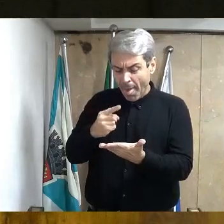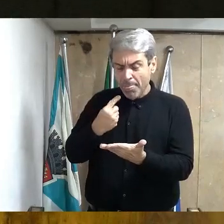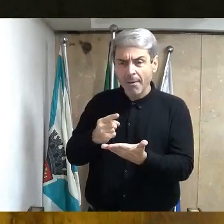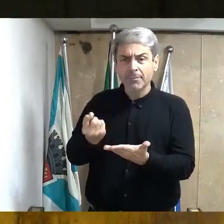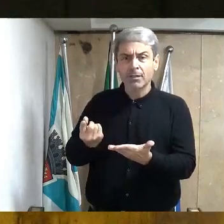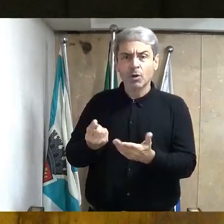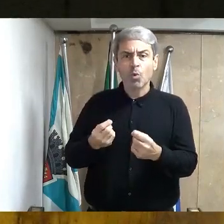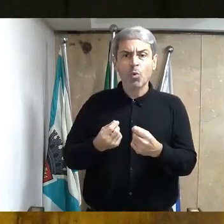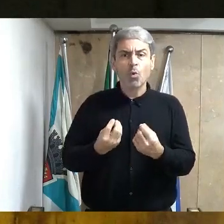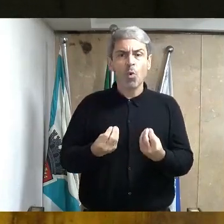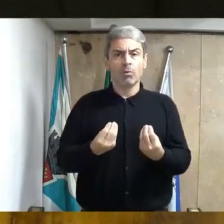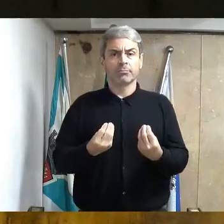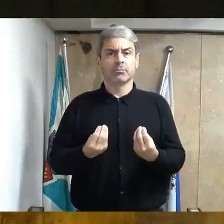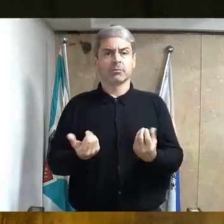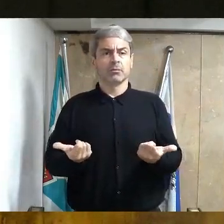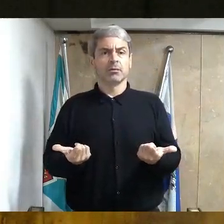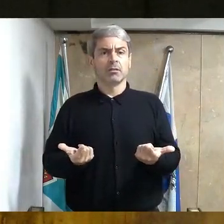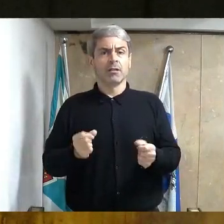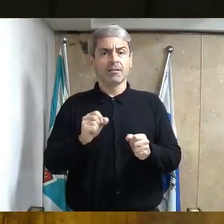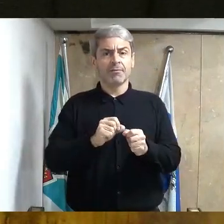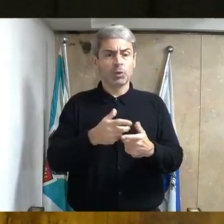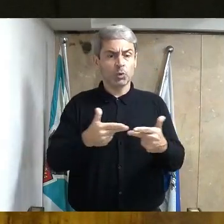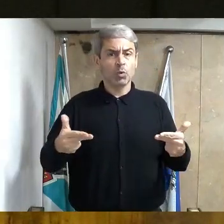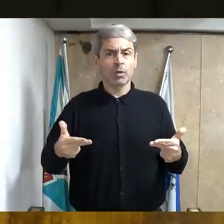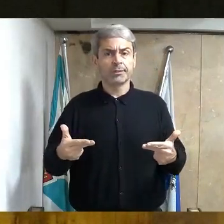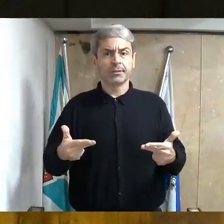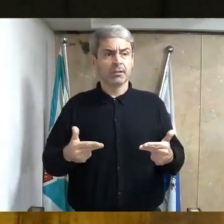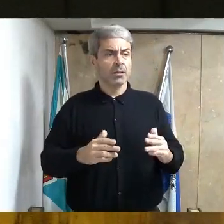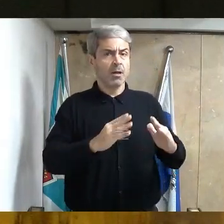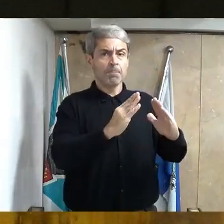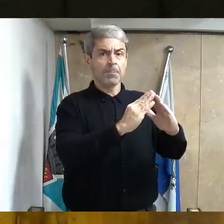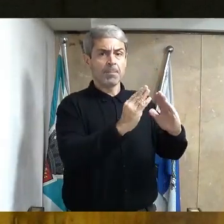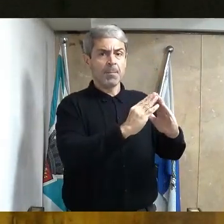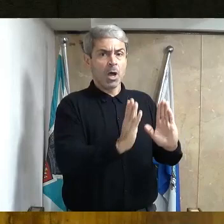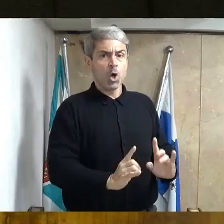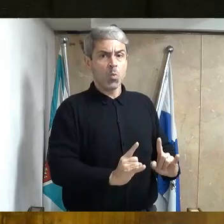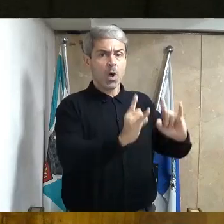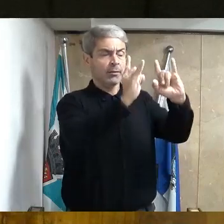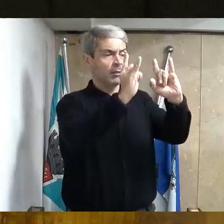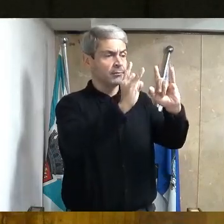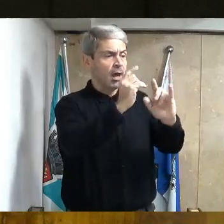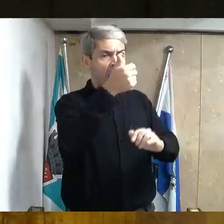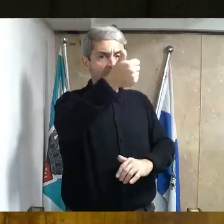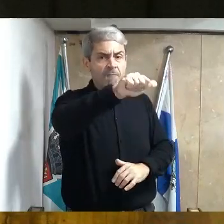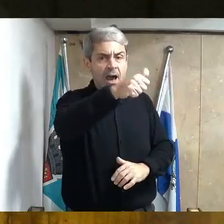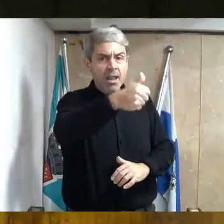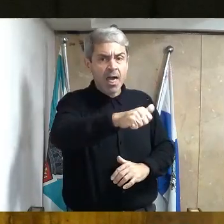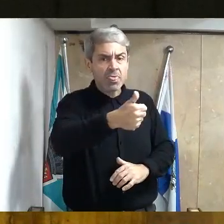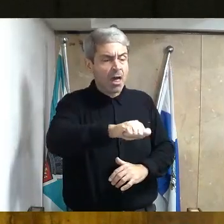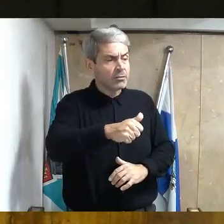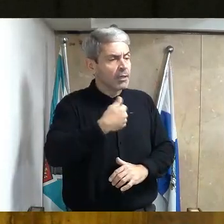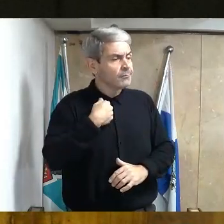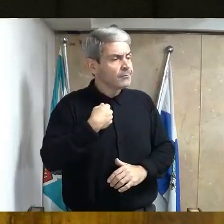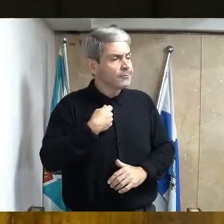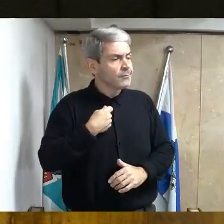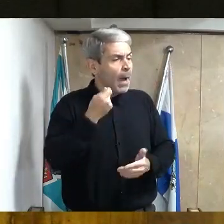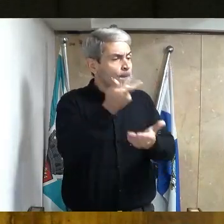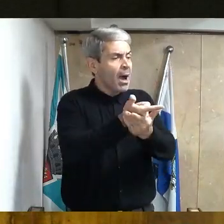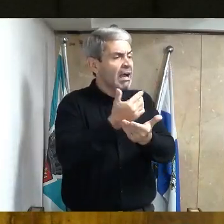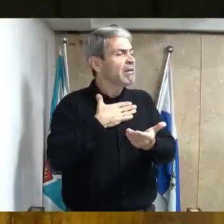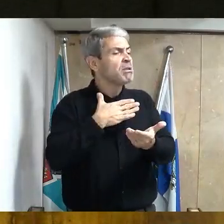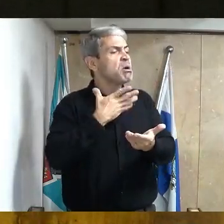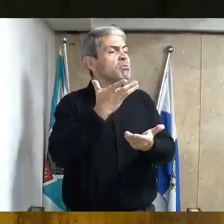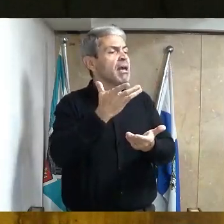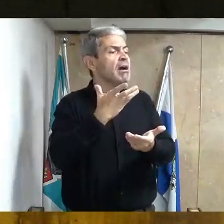taxas além do normal e avaliando o imóvel de acordo com o que eles querem, com o que a Secretaria de Urbanismo